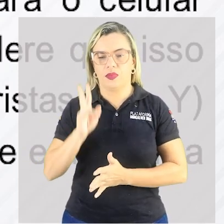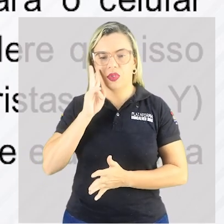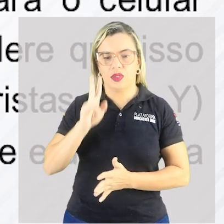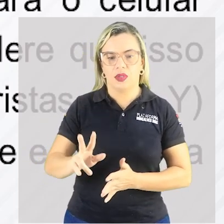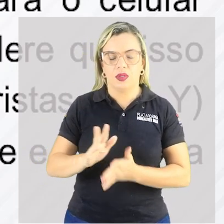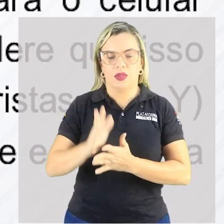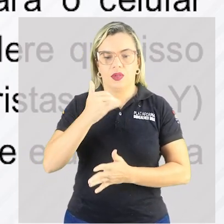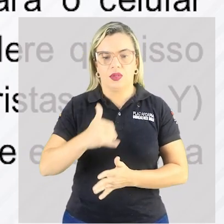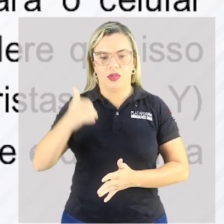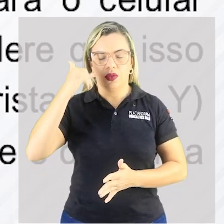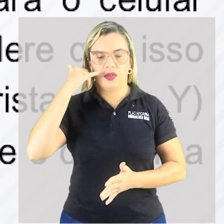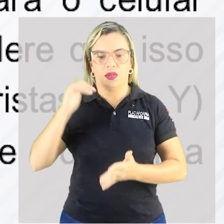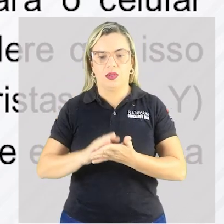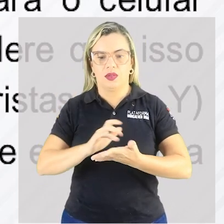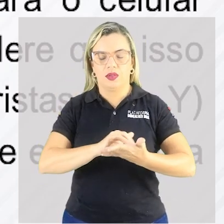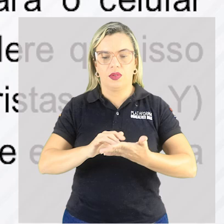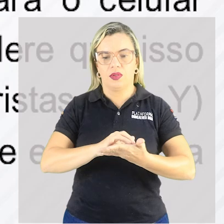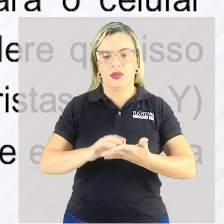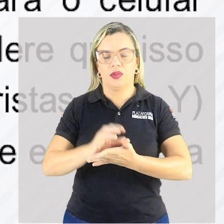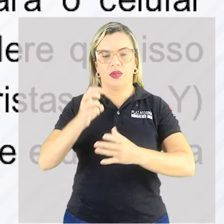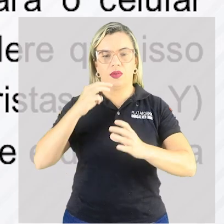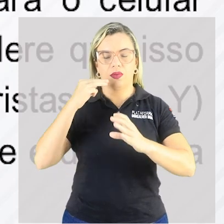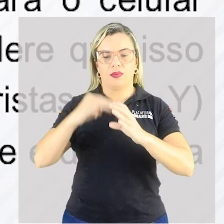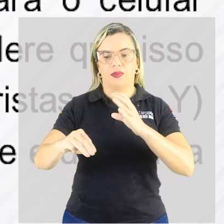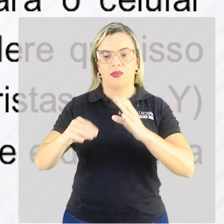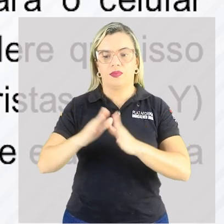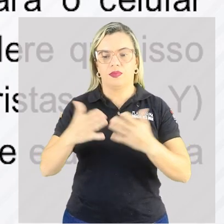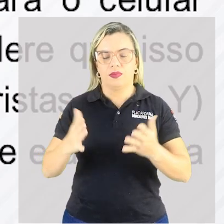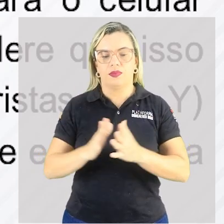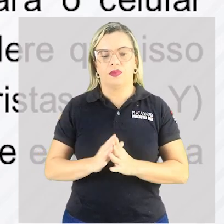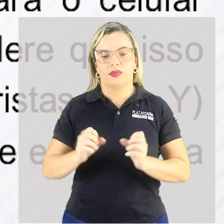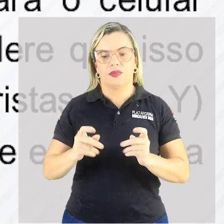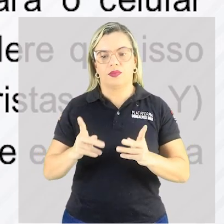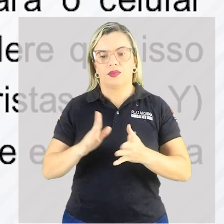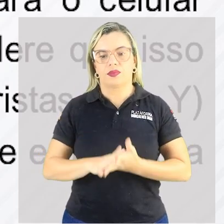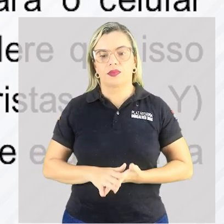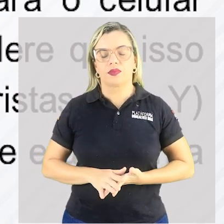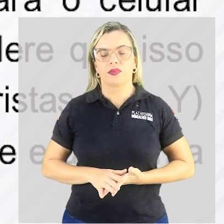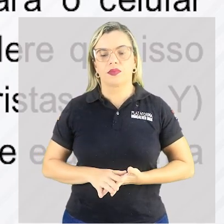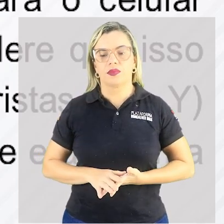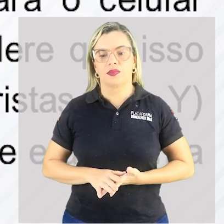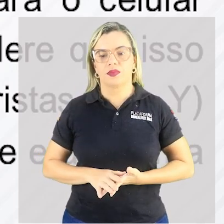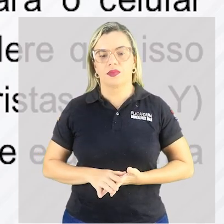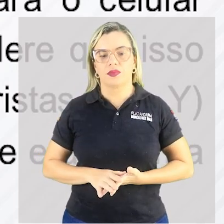o celular durante a digitação da mensagem. Beleza? Existe.